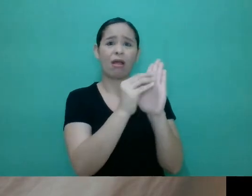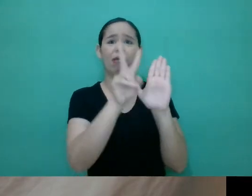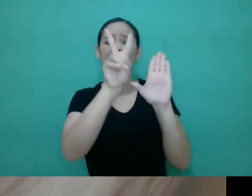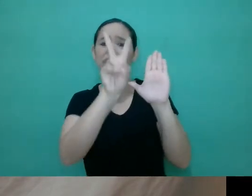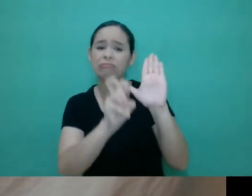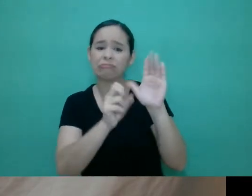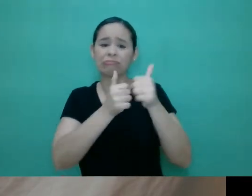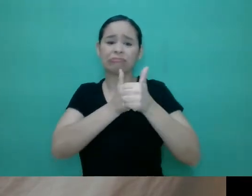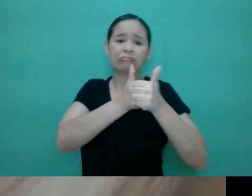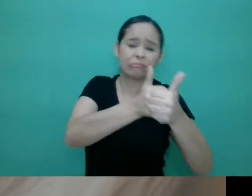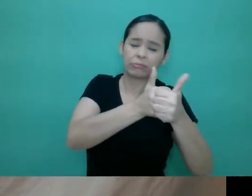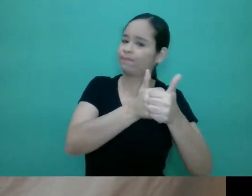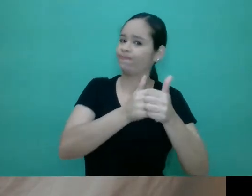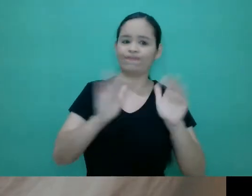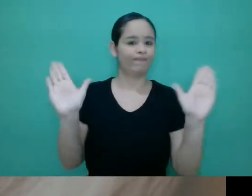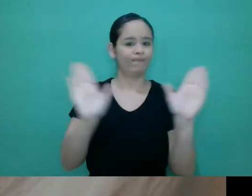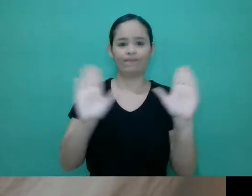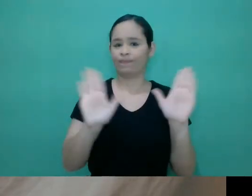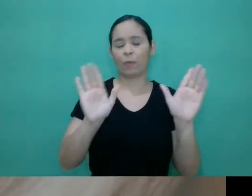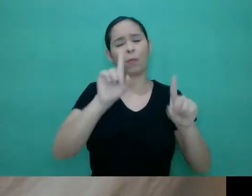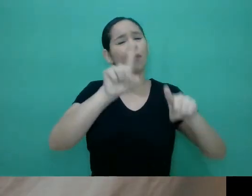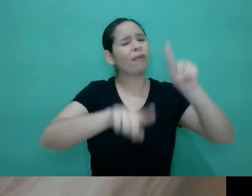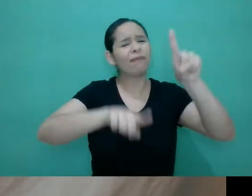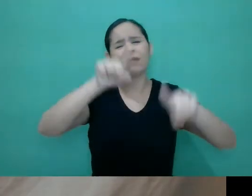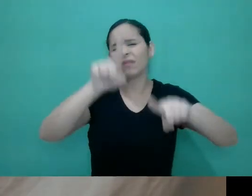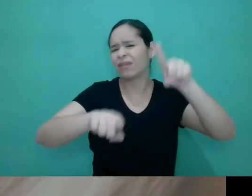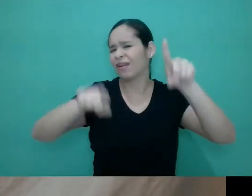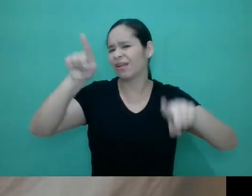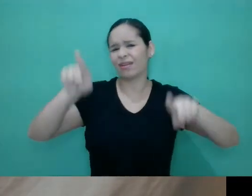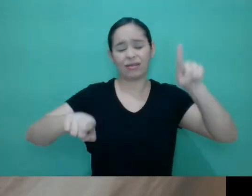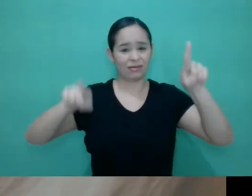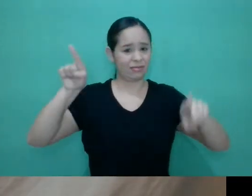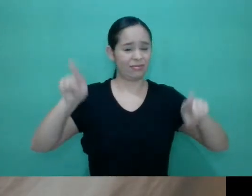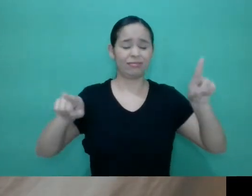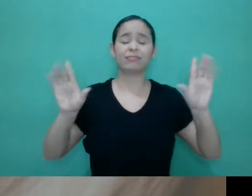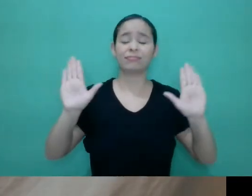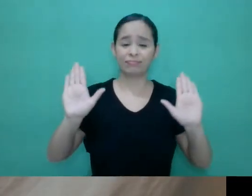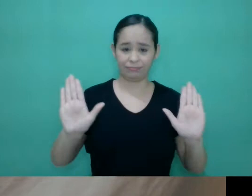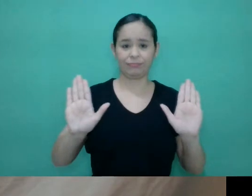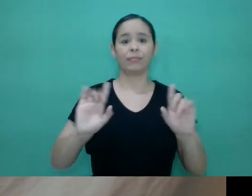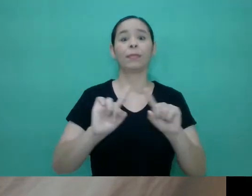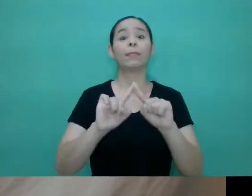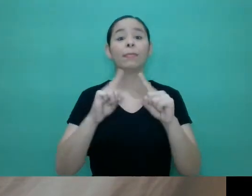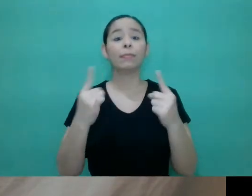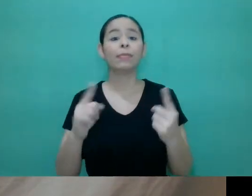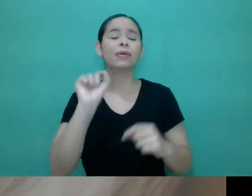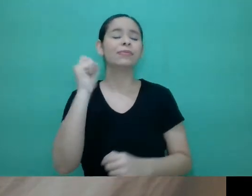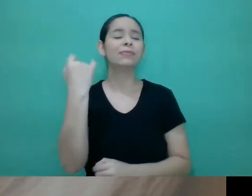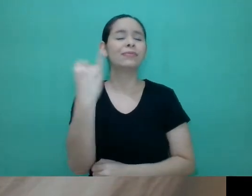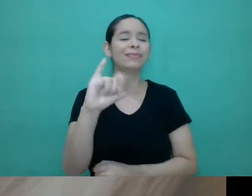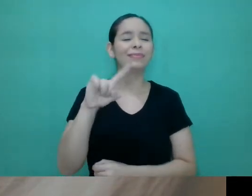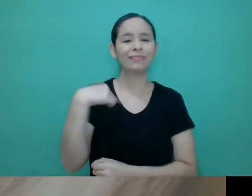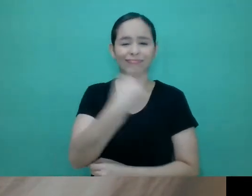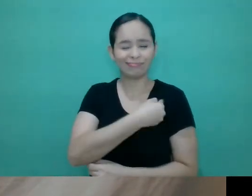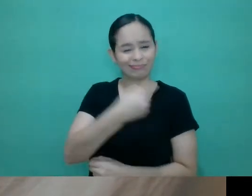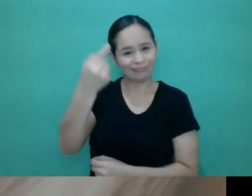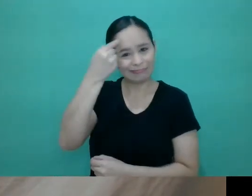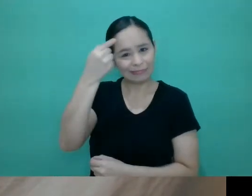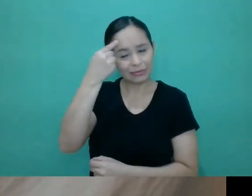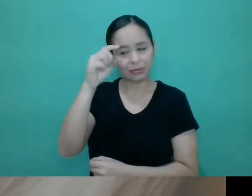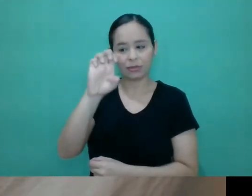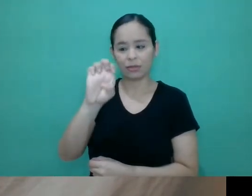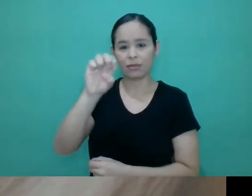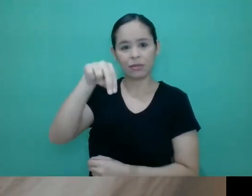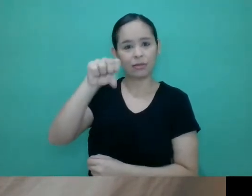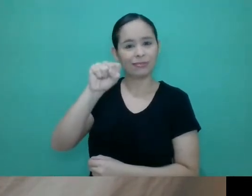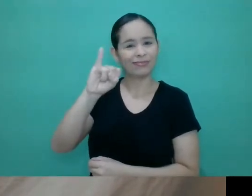rota certa de persuasão que a pessoa tem que tomar. E aí, se a gente pensar no ensaio, geralmente quando a